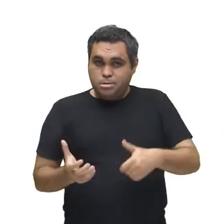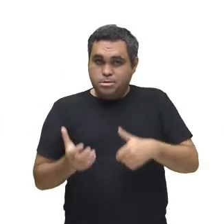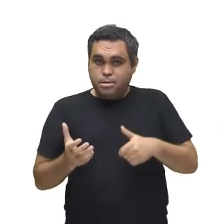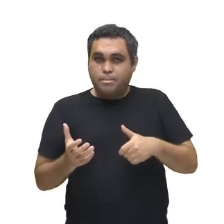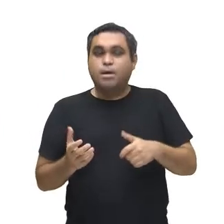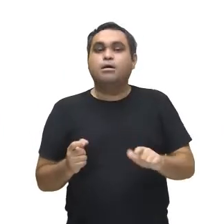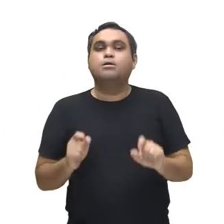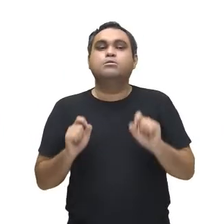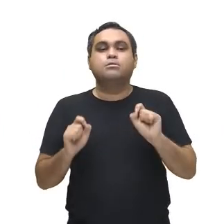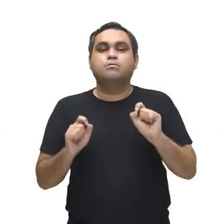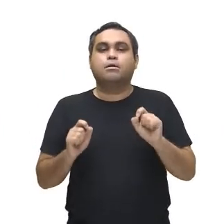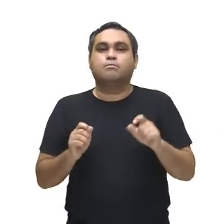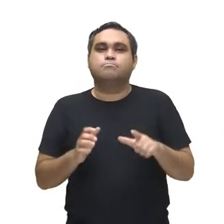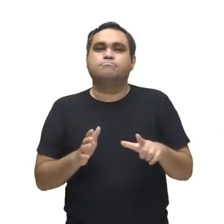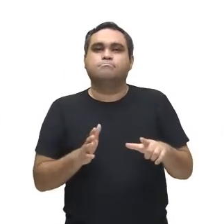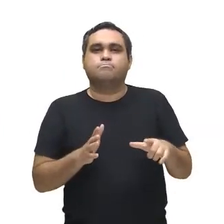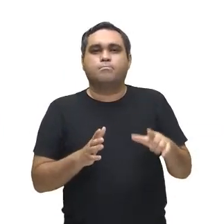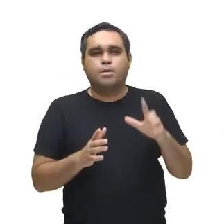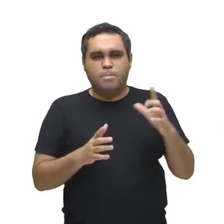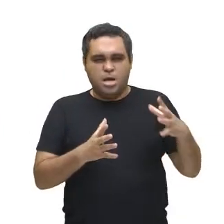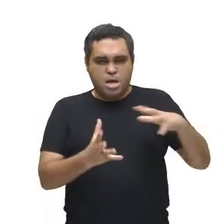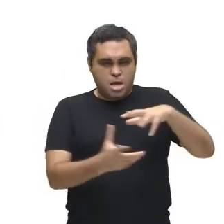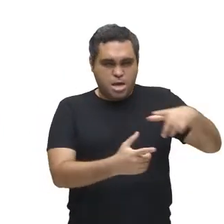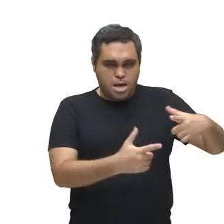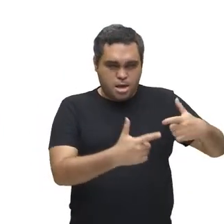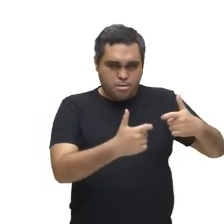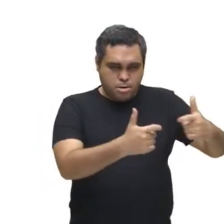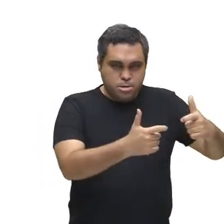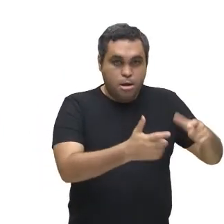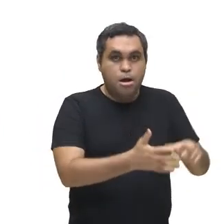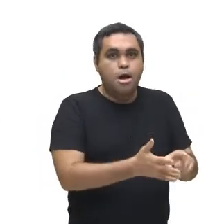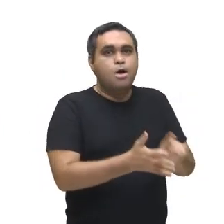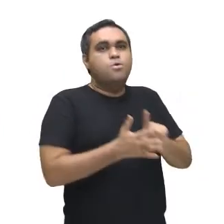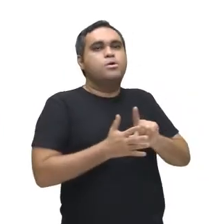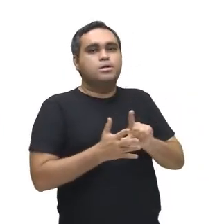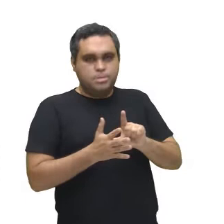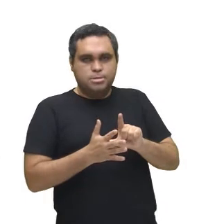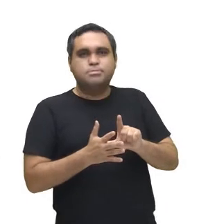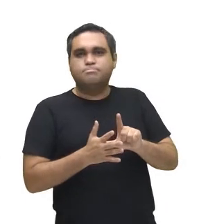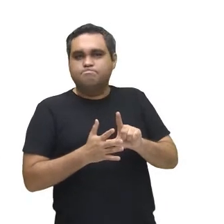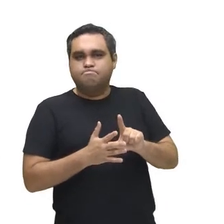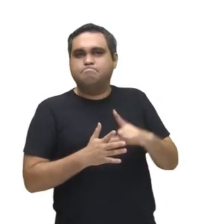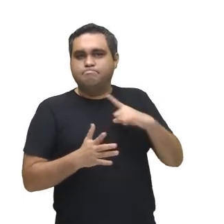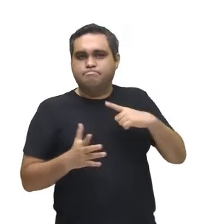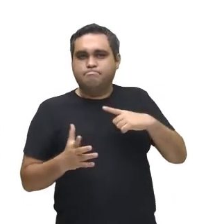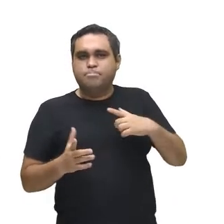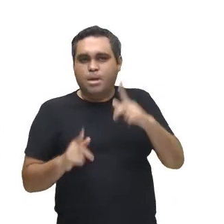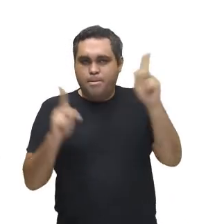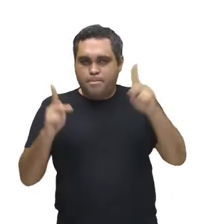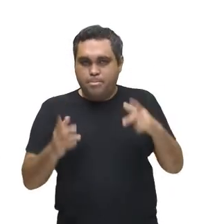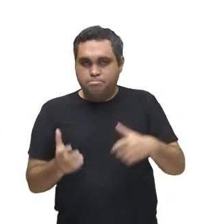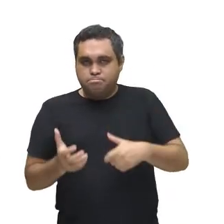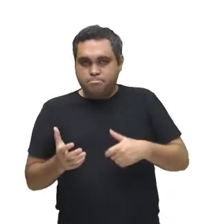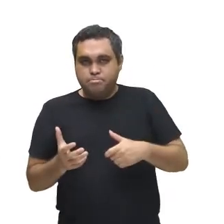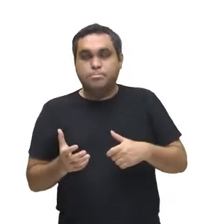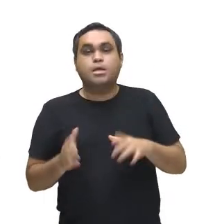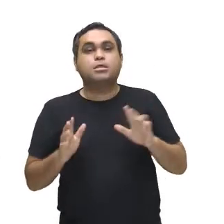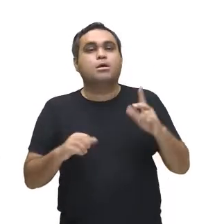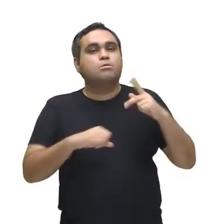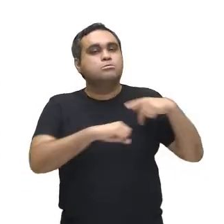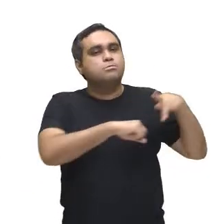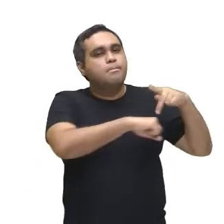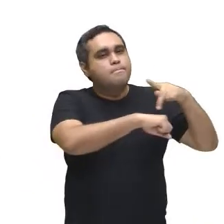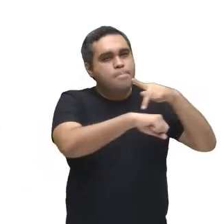Primeira Guerra Mundial, que vai de 1914 a 1918, em que as principais potências europeias viviam em um clima de